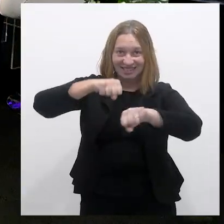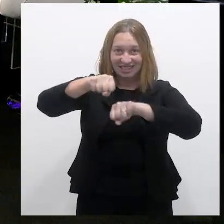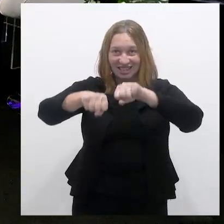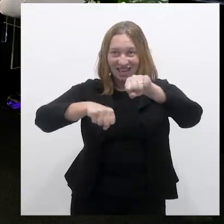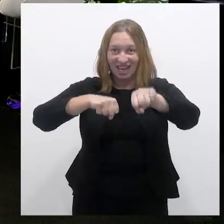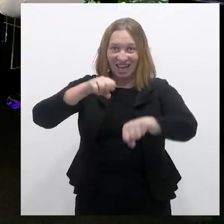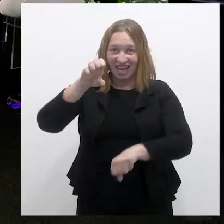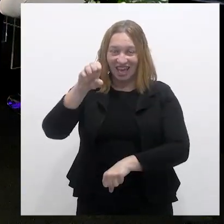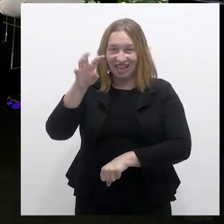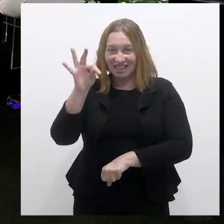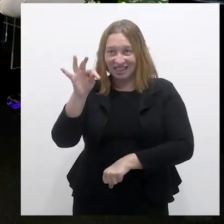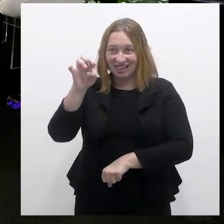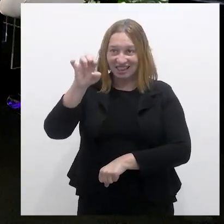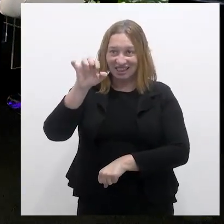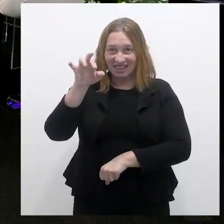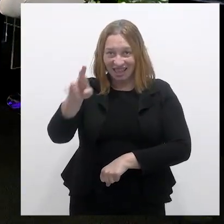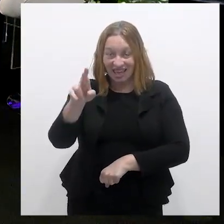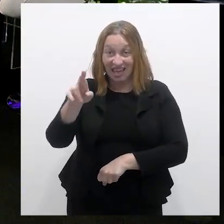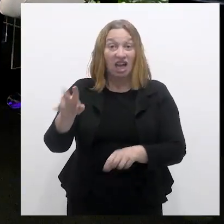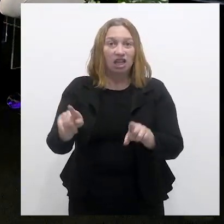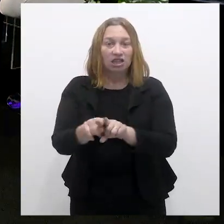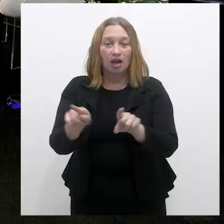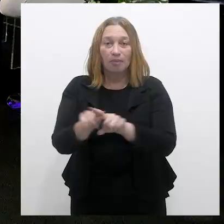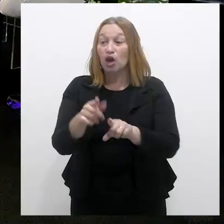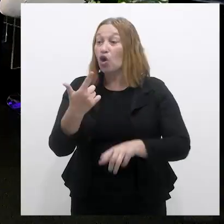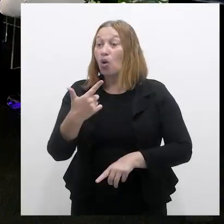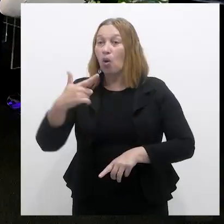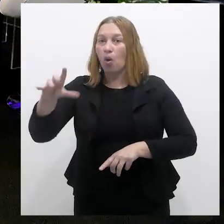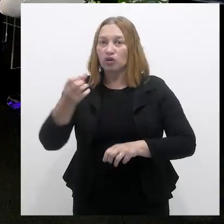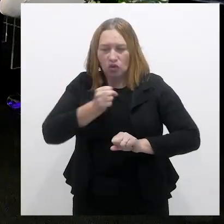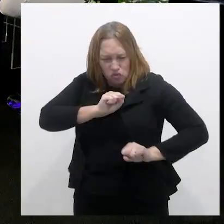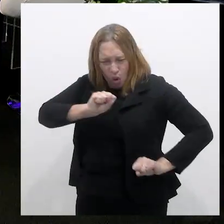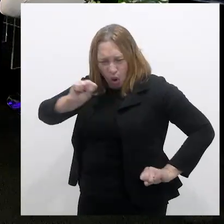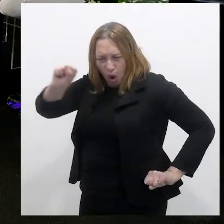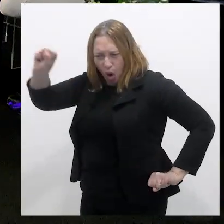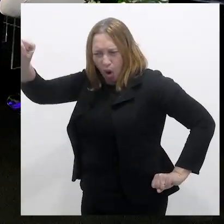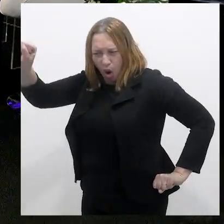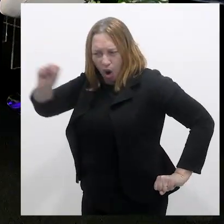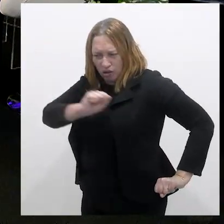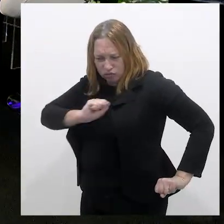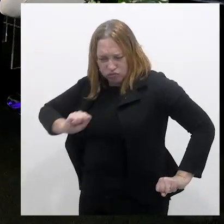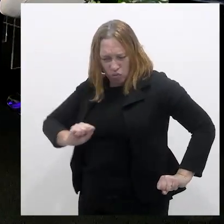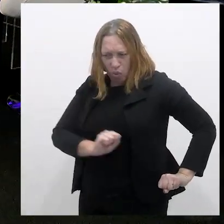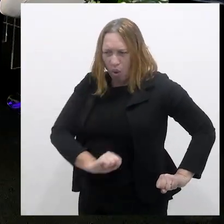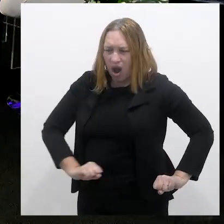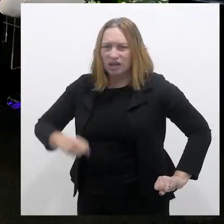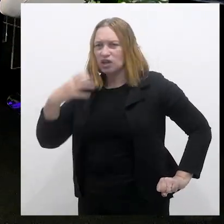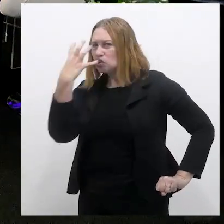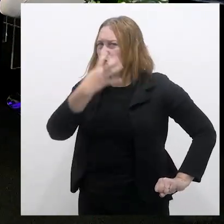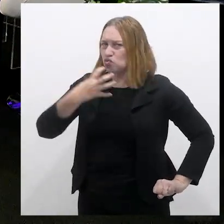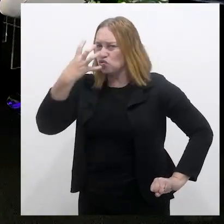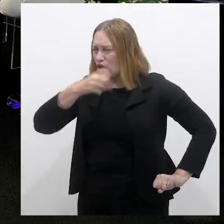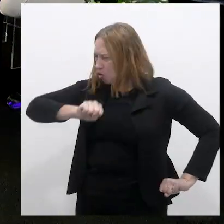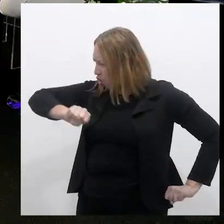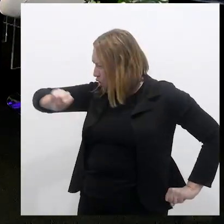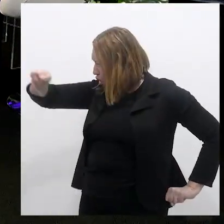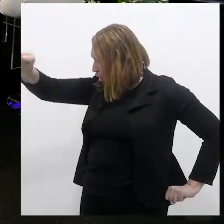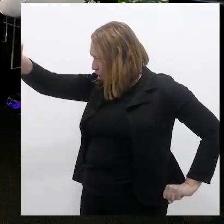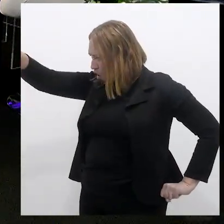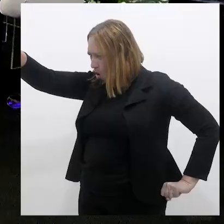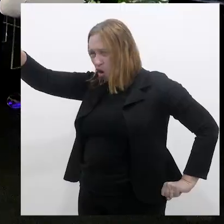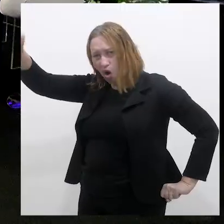é, né? música, nossa. O Superman, papará, tetrotá, e ele tá voando, né? E aquele trompete,